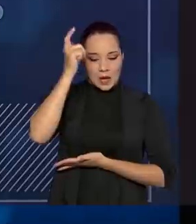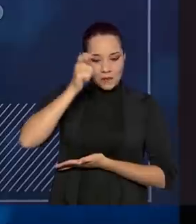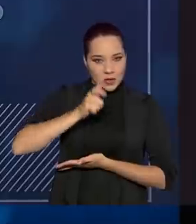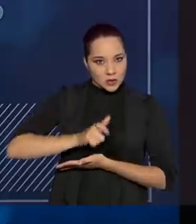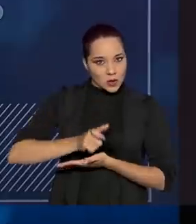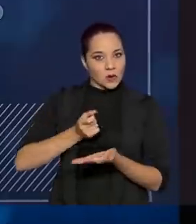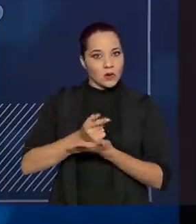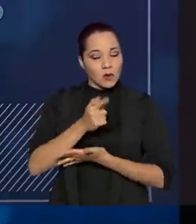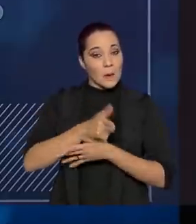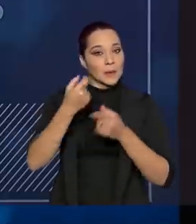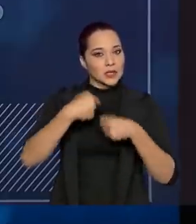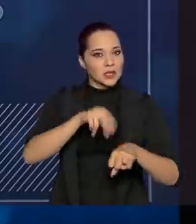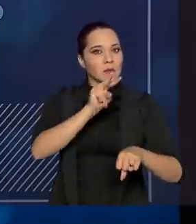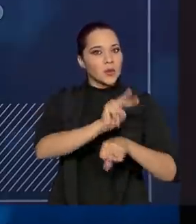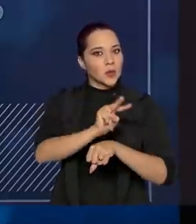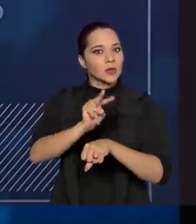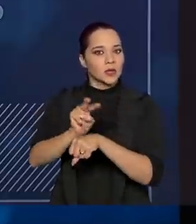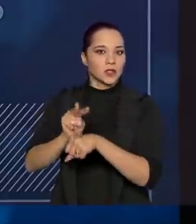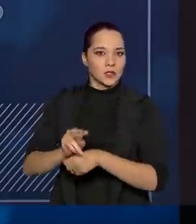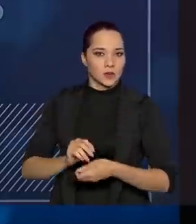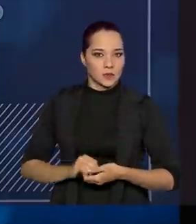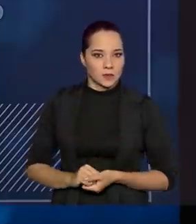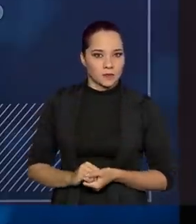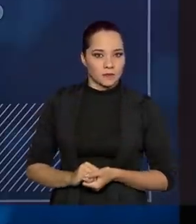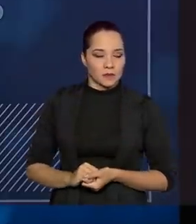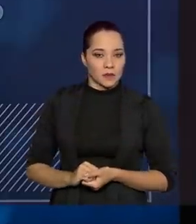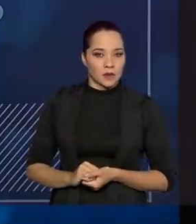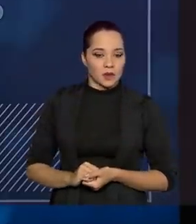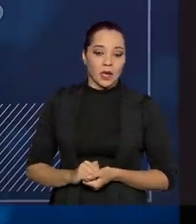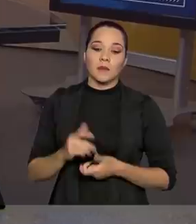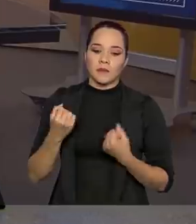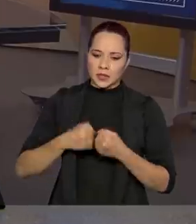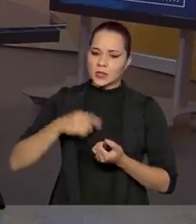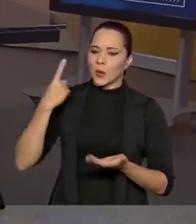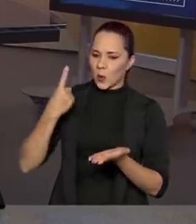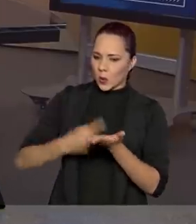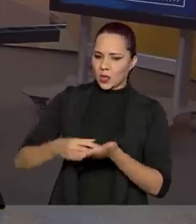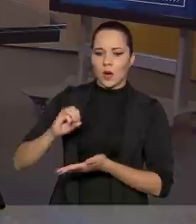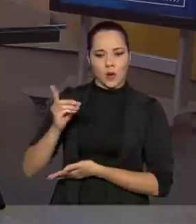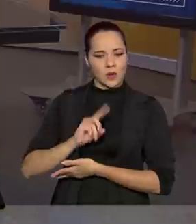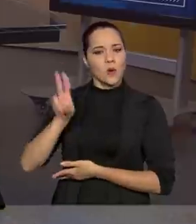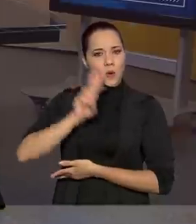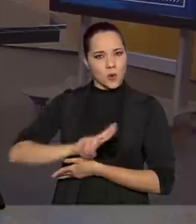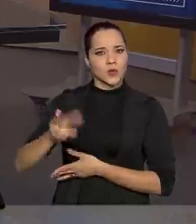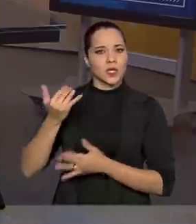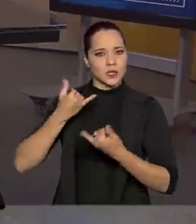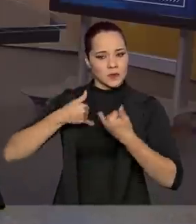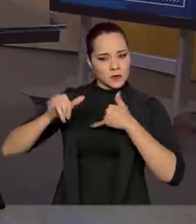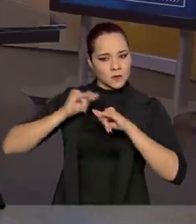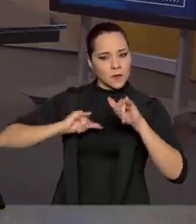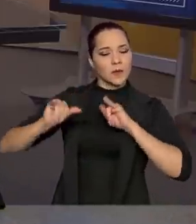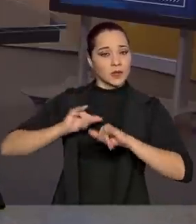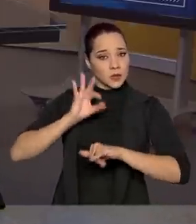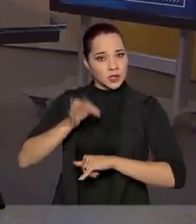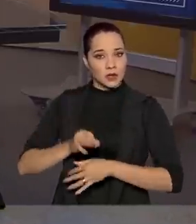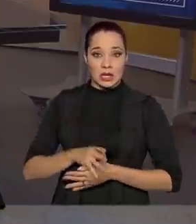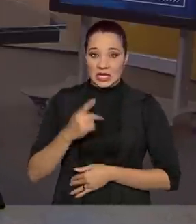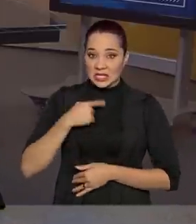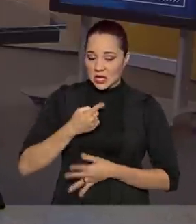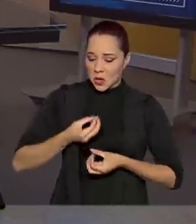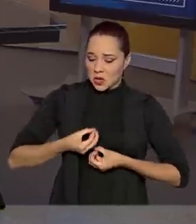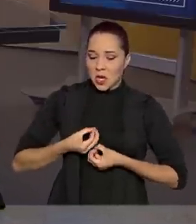né? Ou seja, ele não concedeu... deve concordar ou não com o uso dos seus dados. Exatamente. Se ele não concedeu